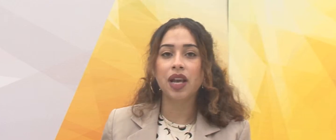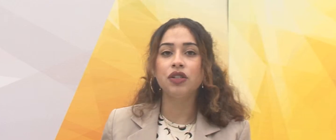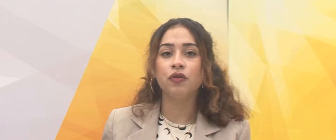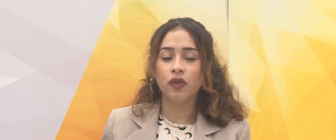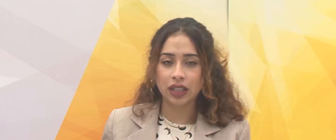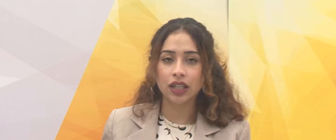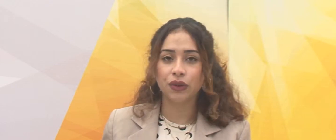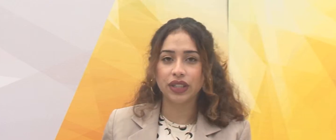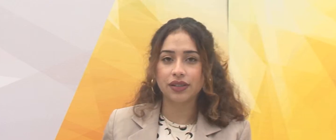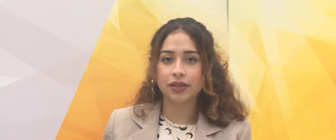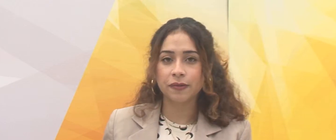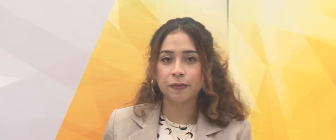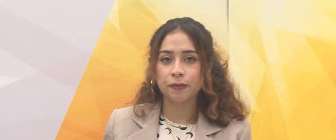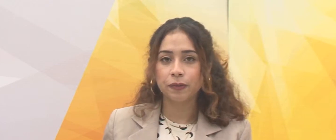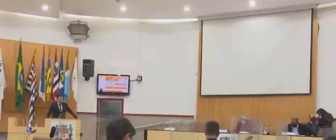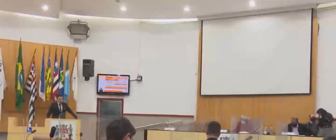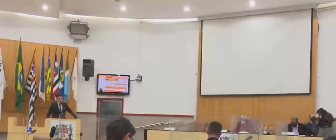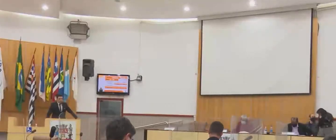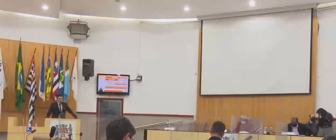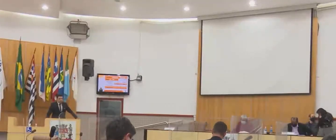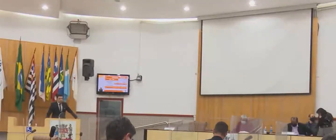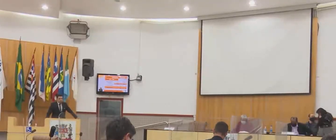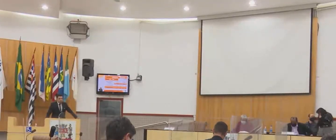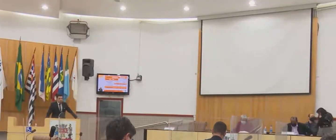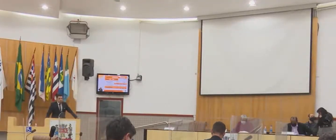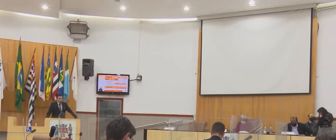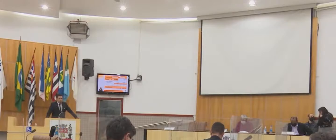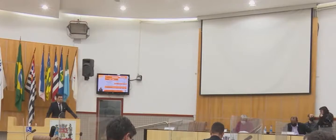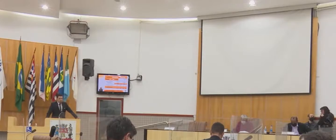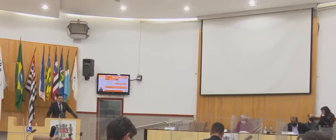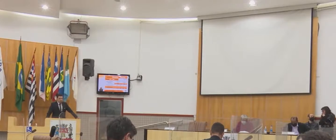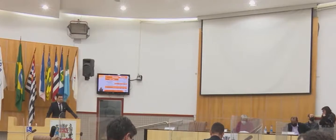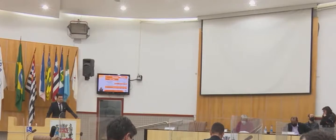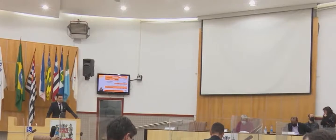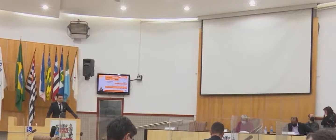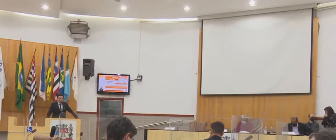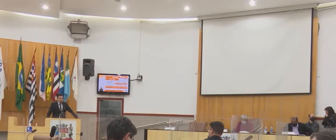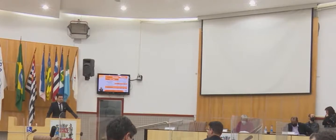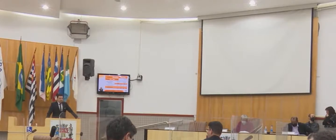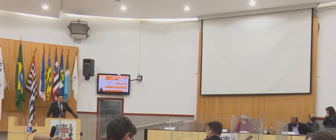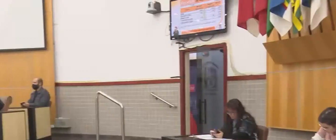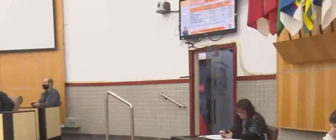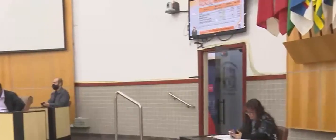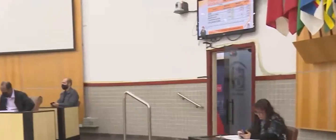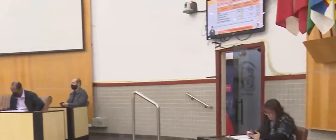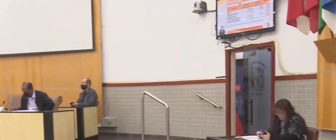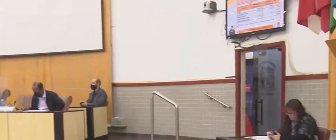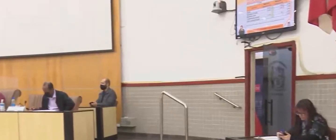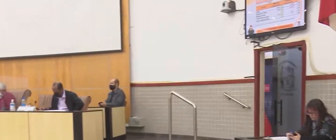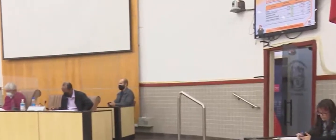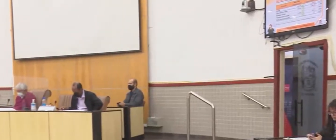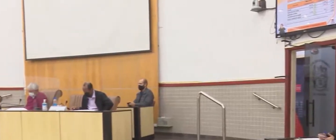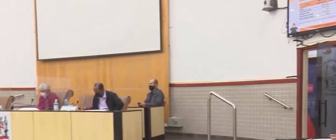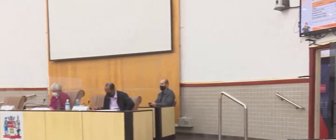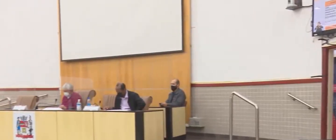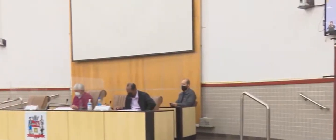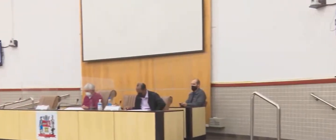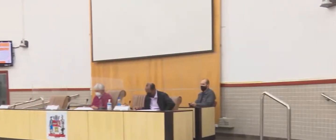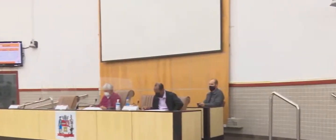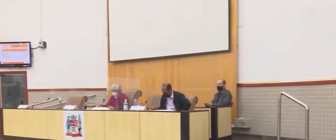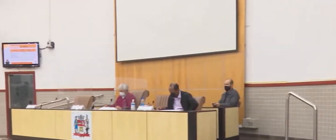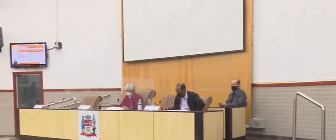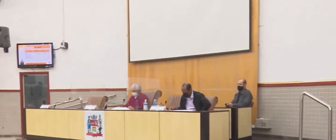e também de vereadores. A Câmara de Jacareí sediou a audiência pública de apresentação das